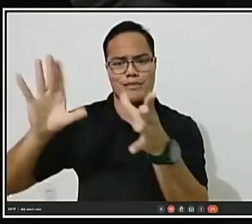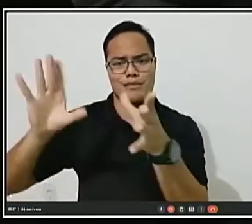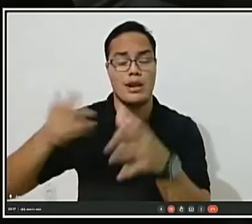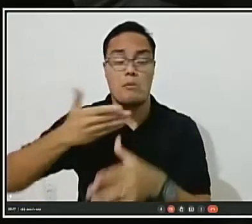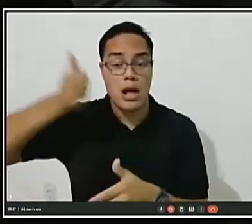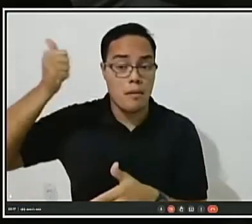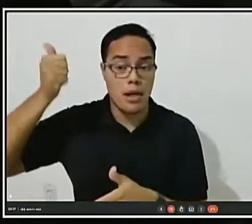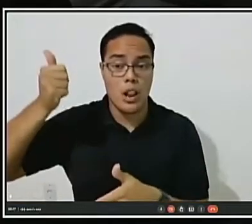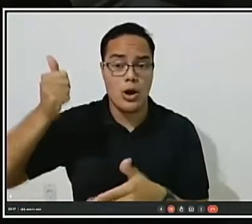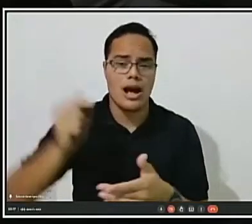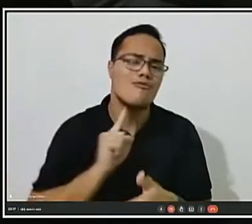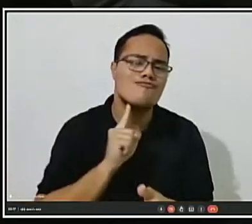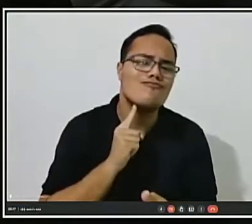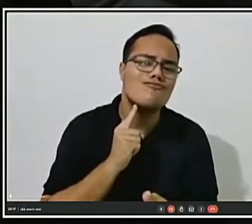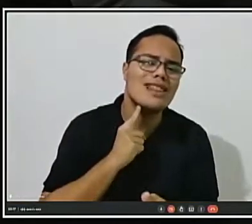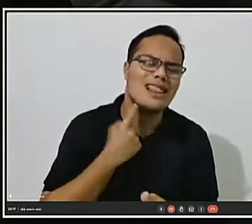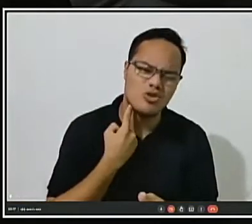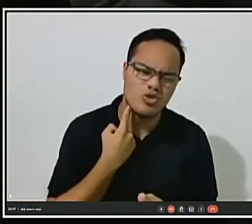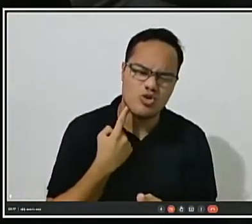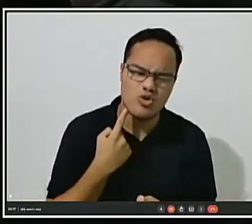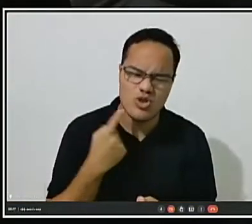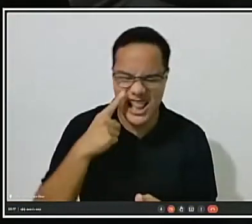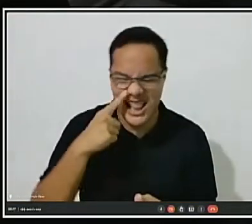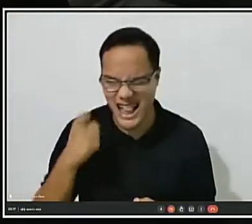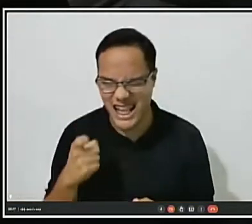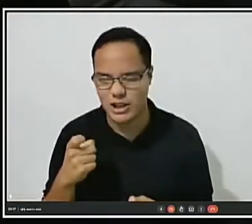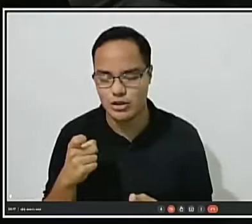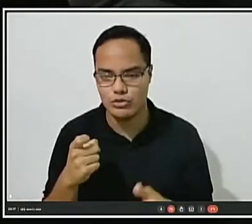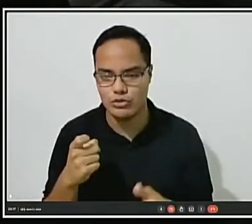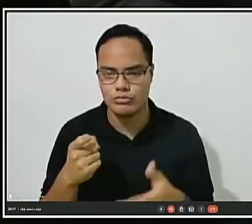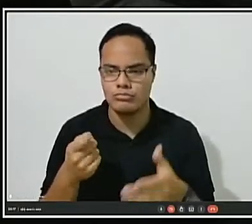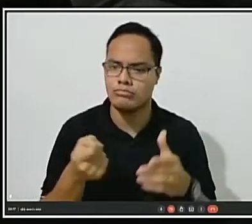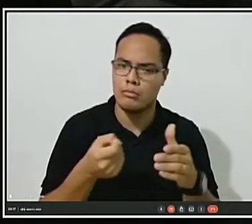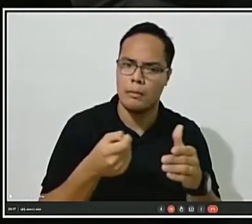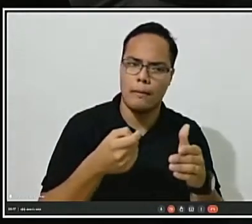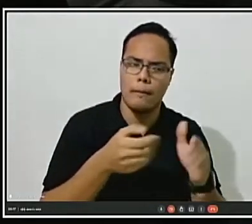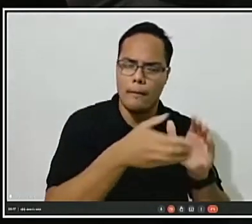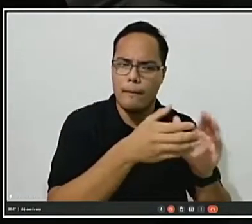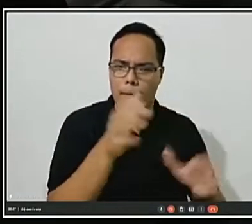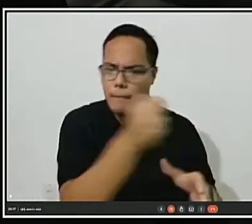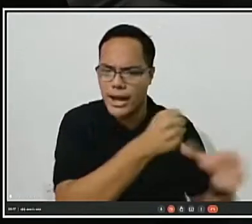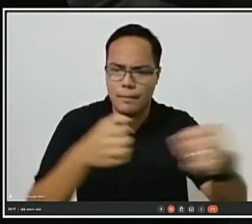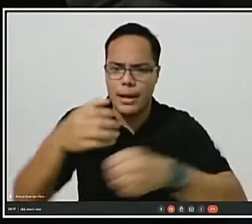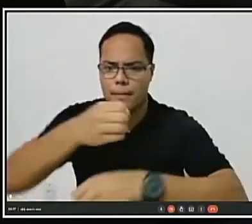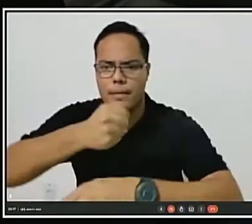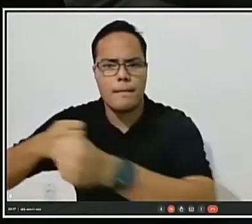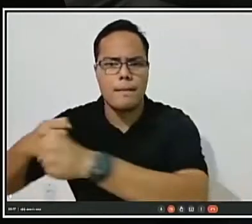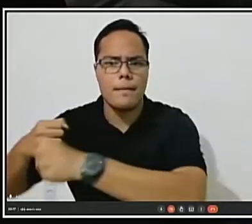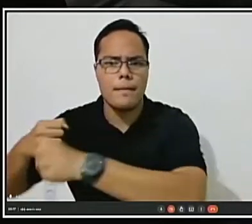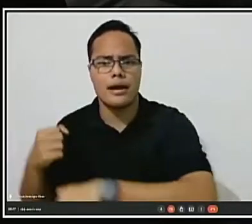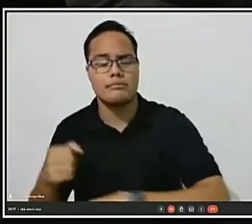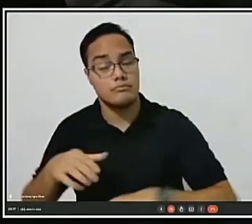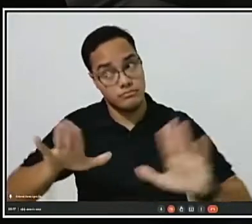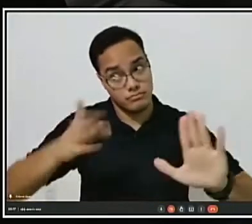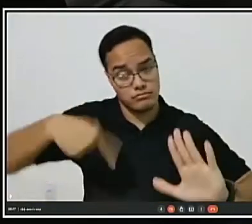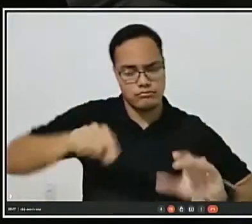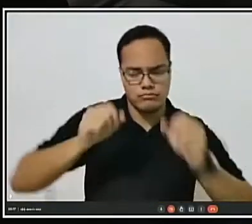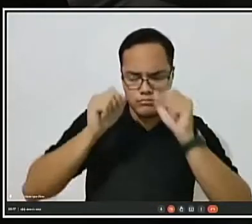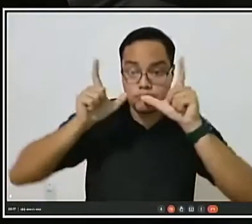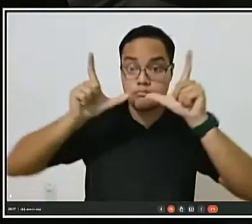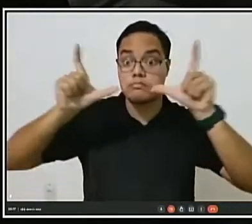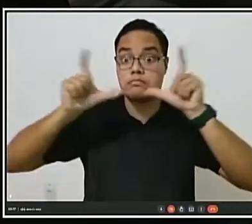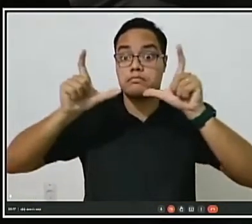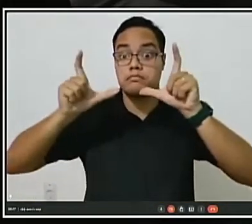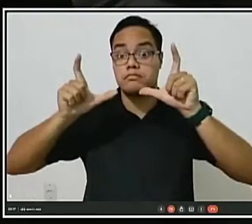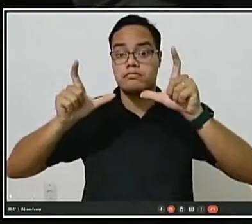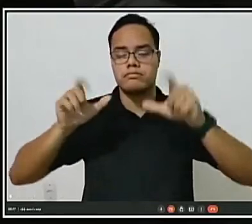seletivo, né? Então, fica aqui só o meu alerta em relação a esse sopão aí que já estão se manifestando, né?